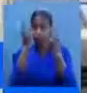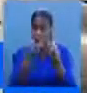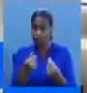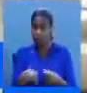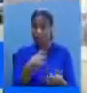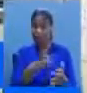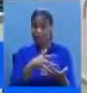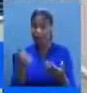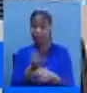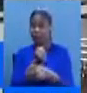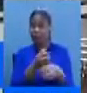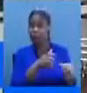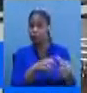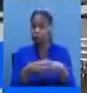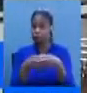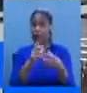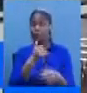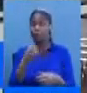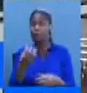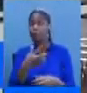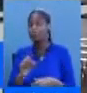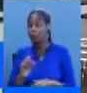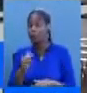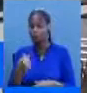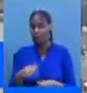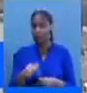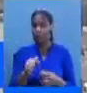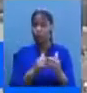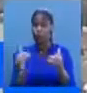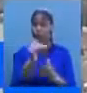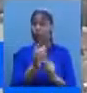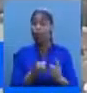para o Plano de Trabalho Conjunto de 2018